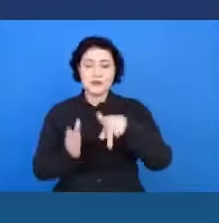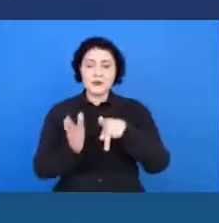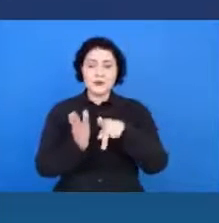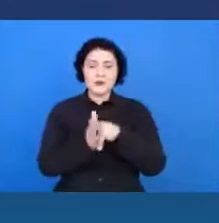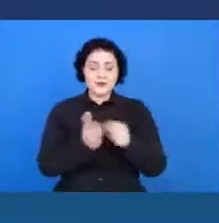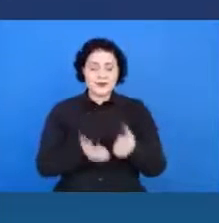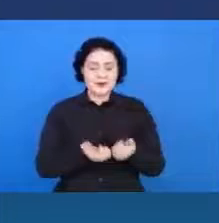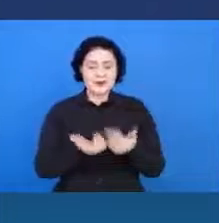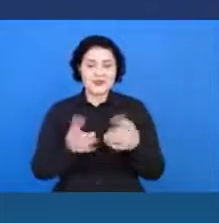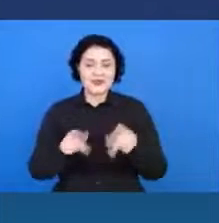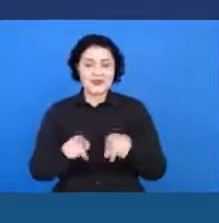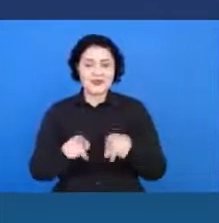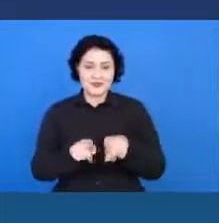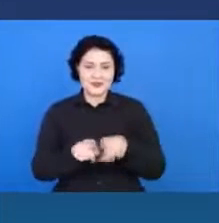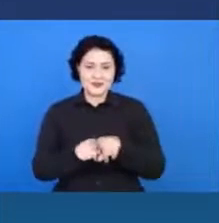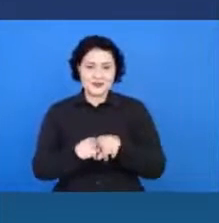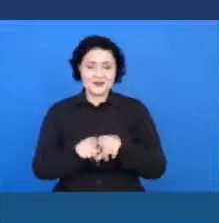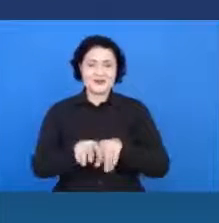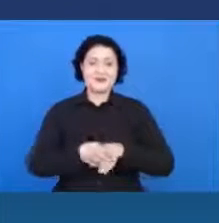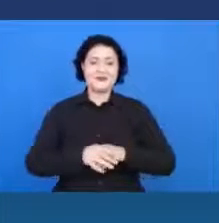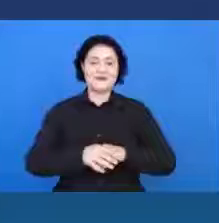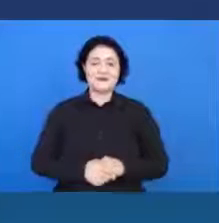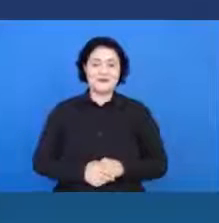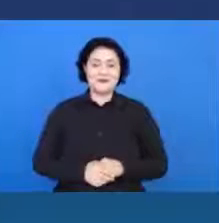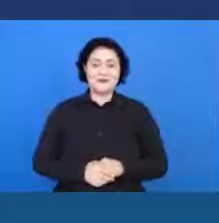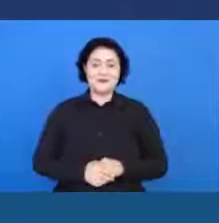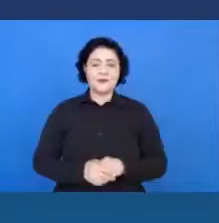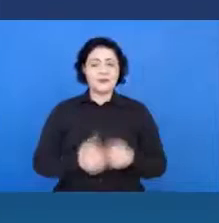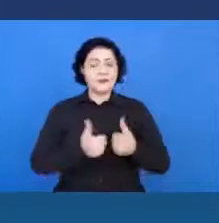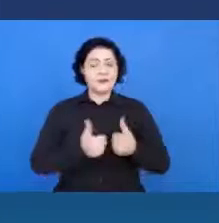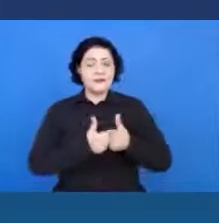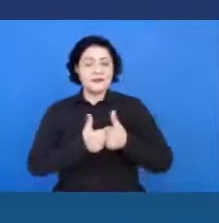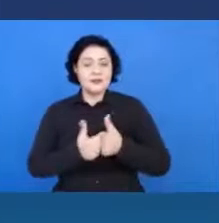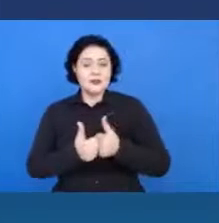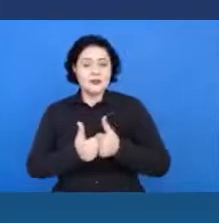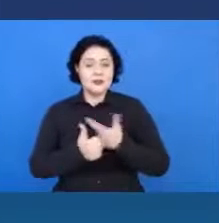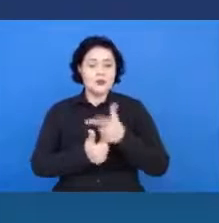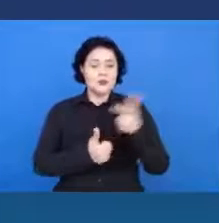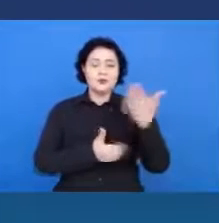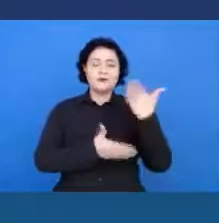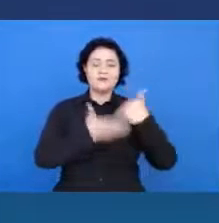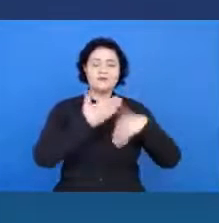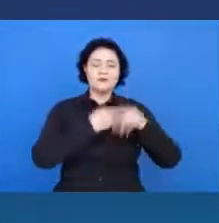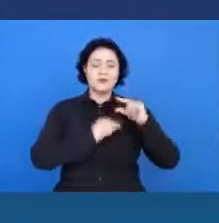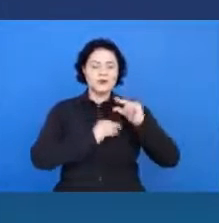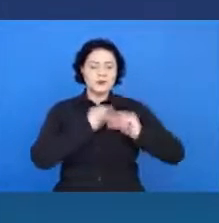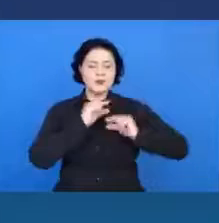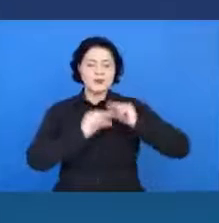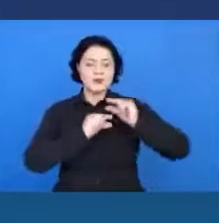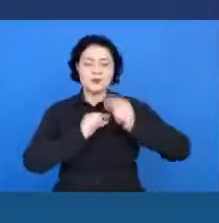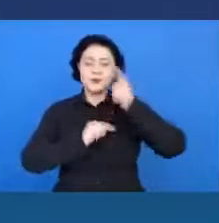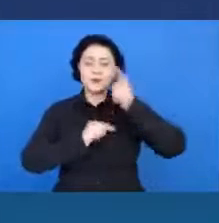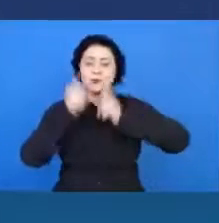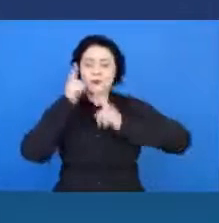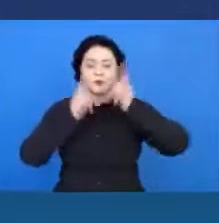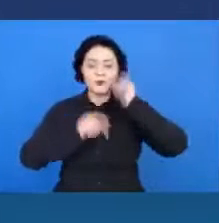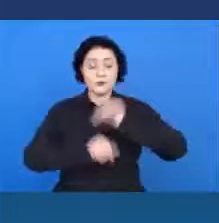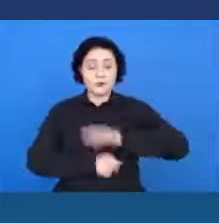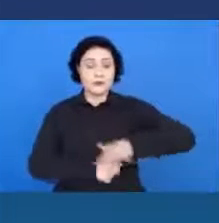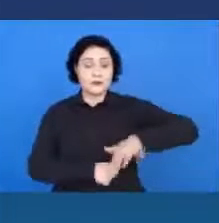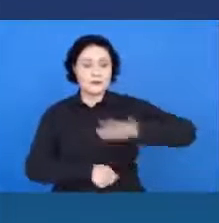fisicamente on-demand o seguiram livros anteriores a pouco e pouco Conquistando o espaço